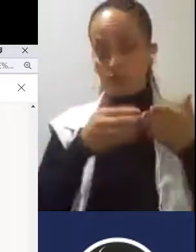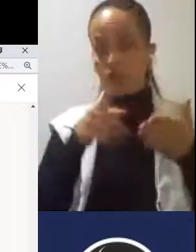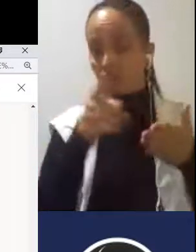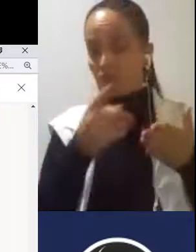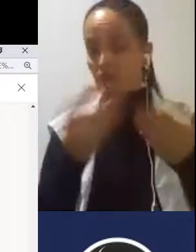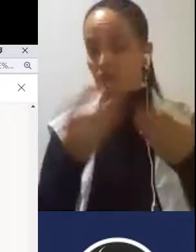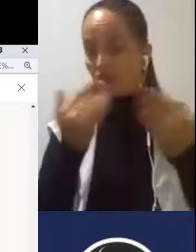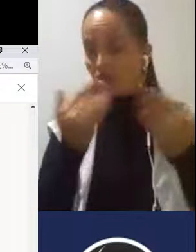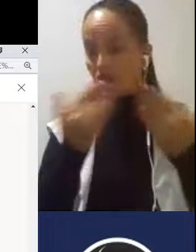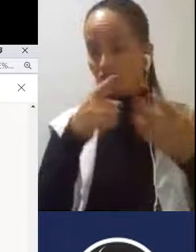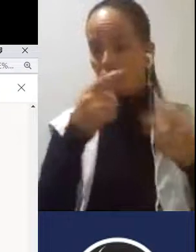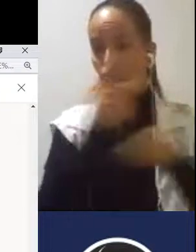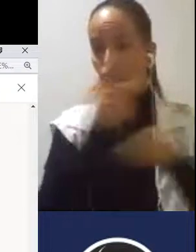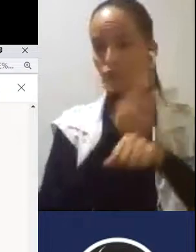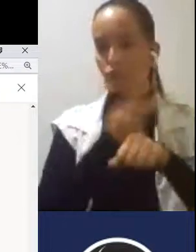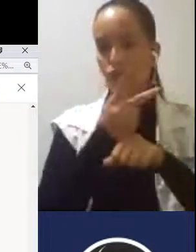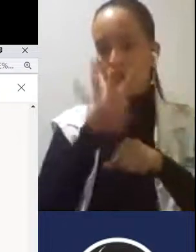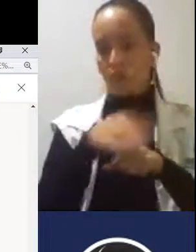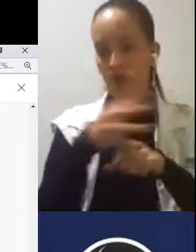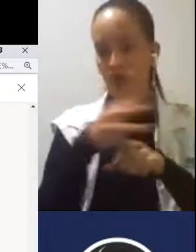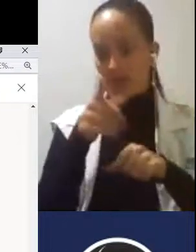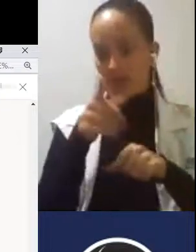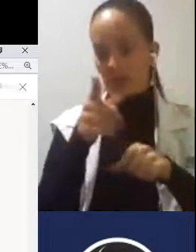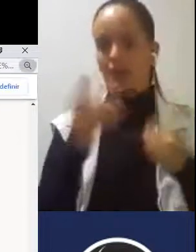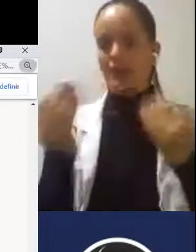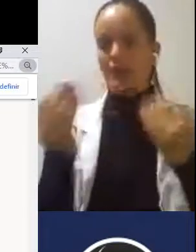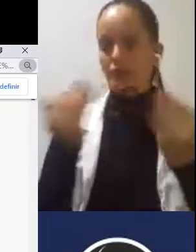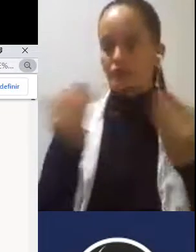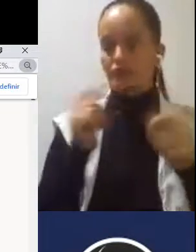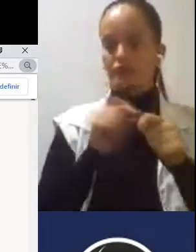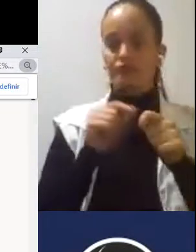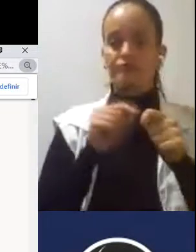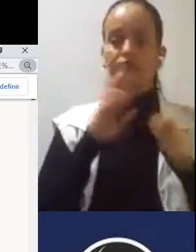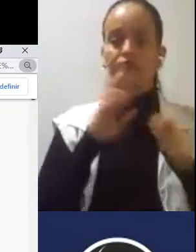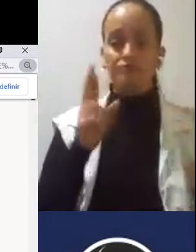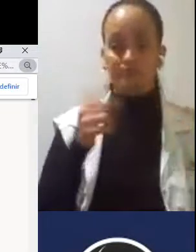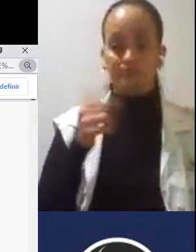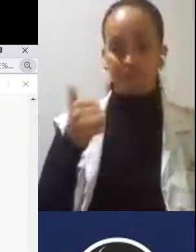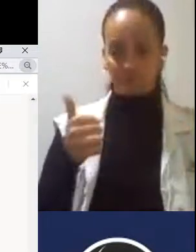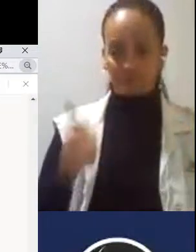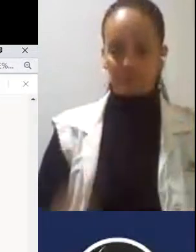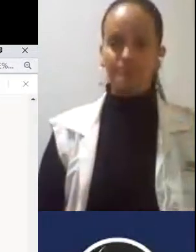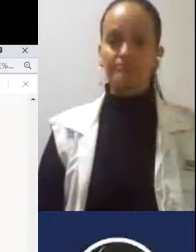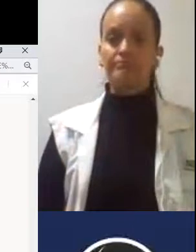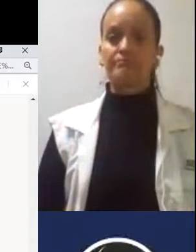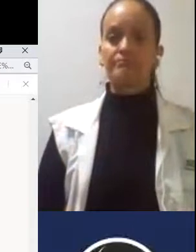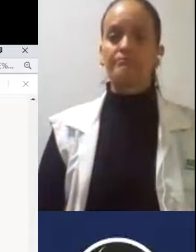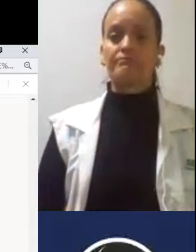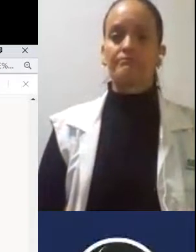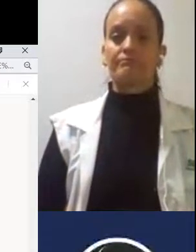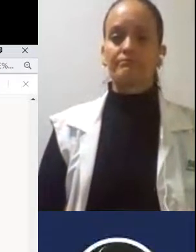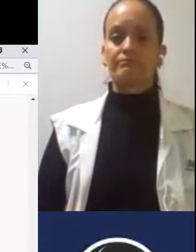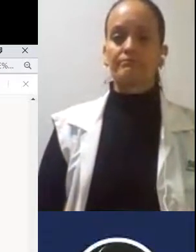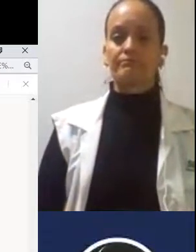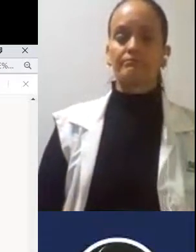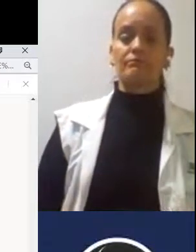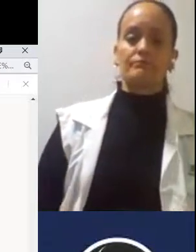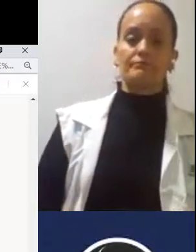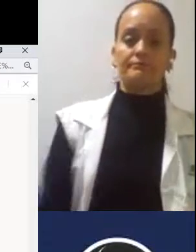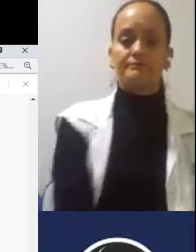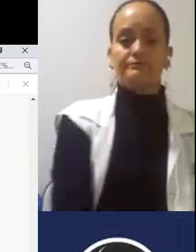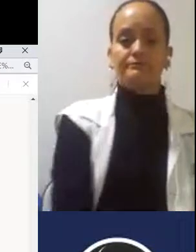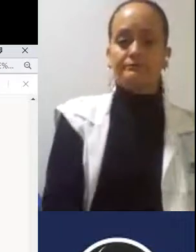vocês tiverem acesso fácil aí, tranquilo? Sobre a primeira lei de Ohm, né, que a gente acabou de comentar,